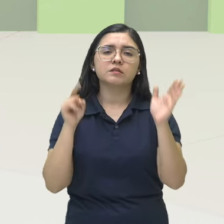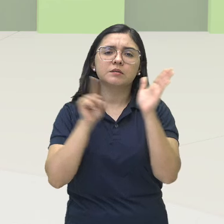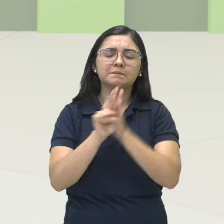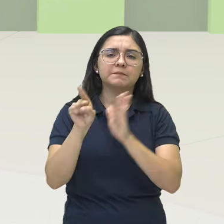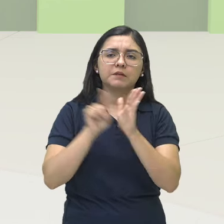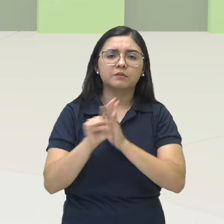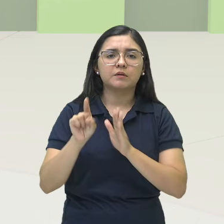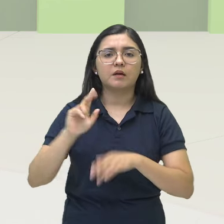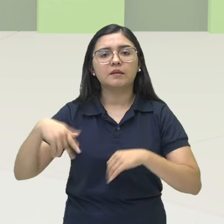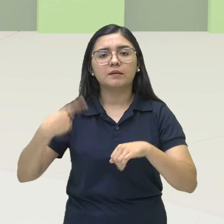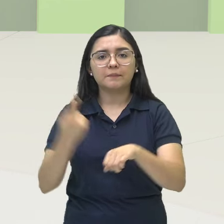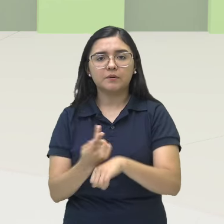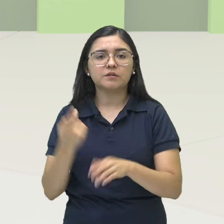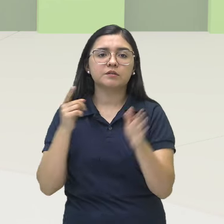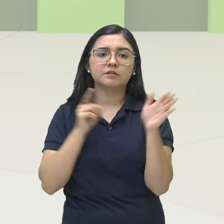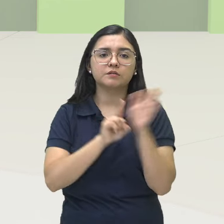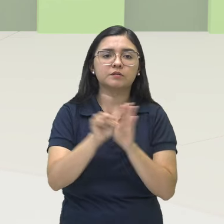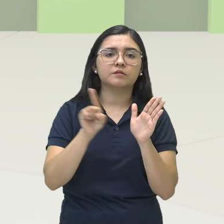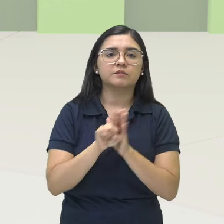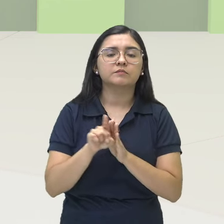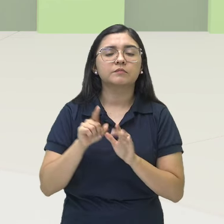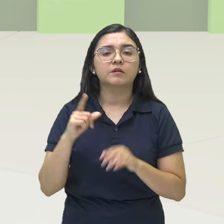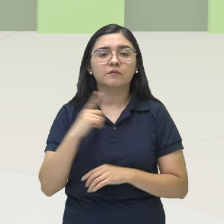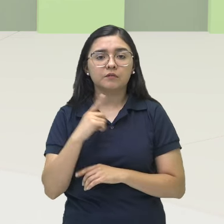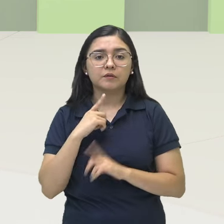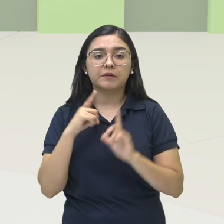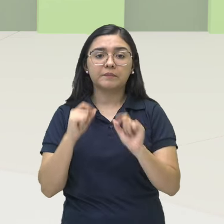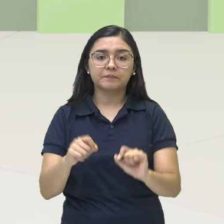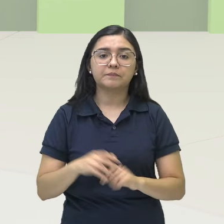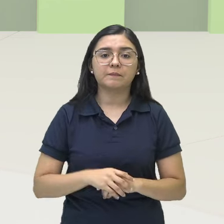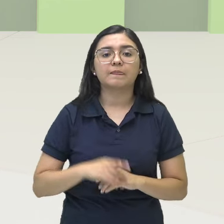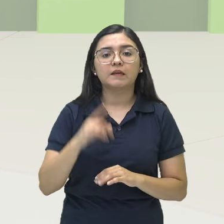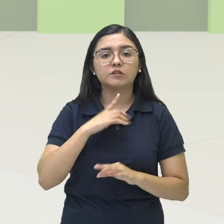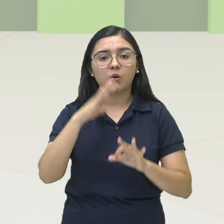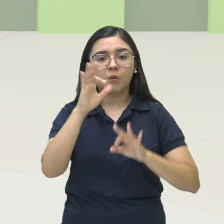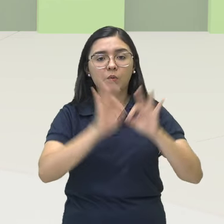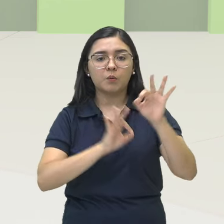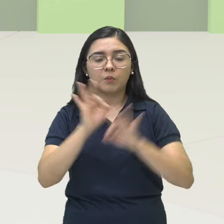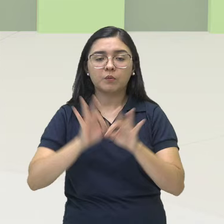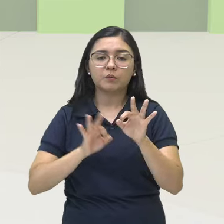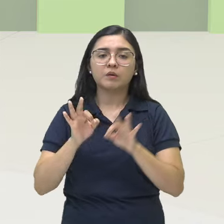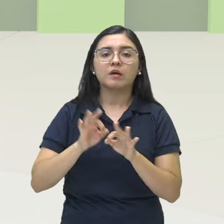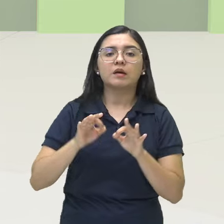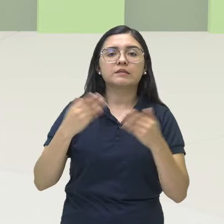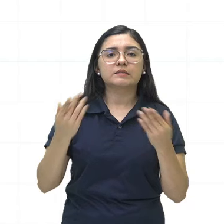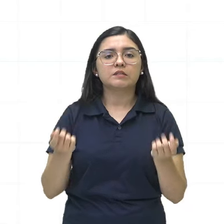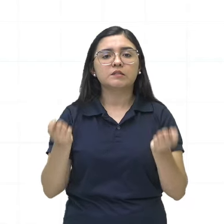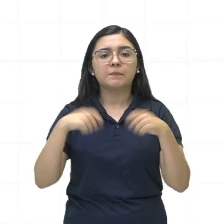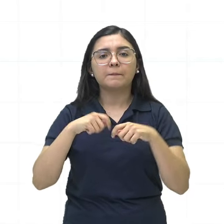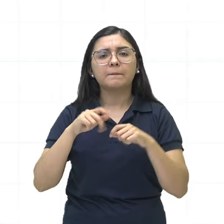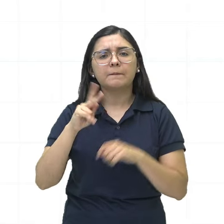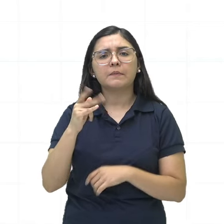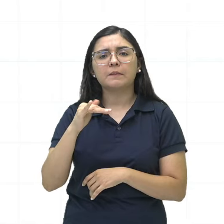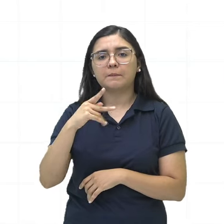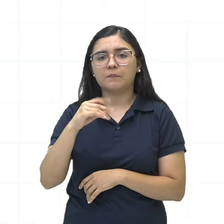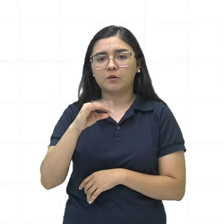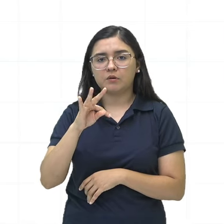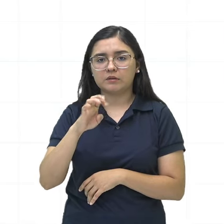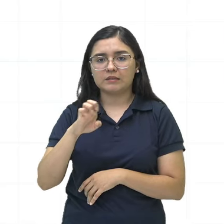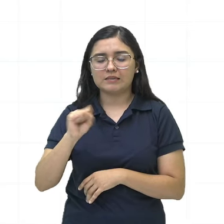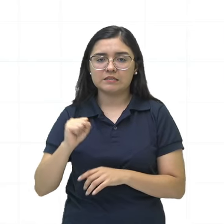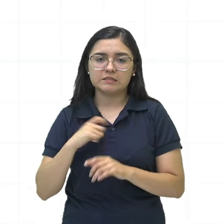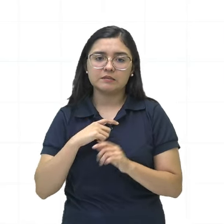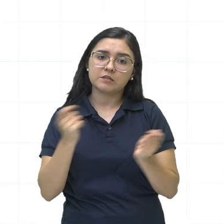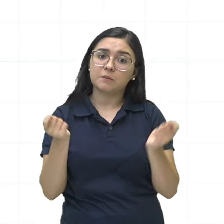questionamento. Depois desse questionamento, o que ele faz? Ele faz a formulação das hipóteses. E o que é a formulação